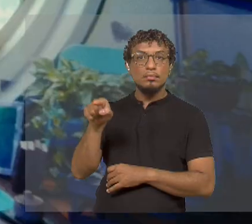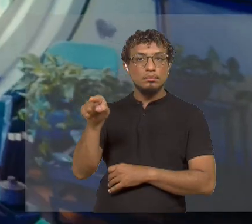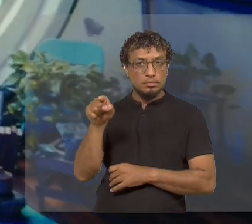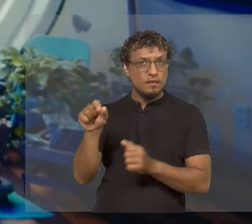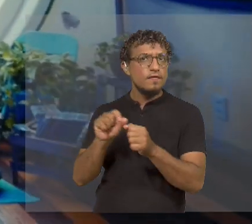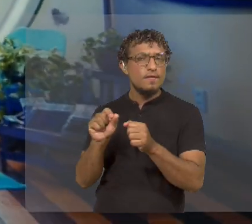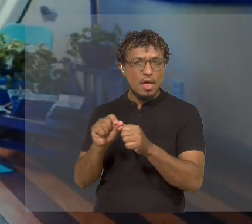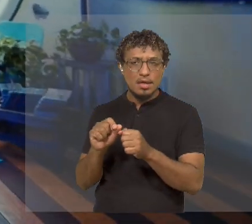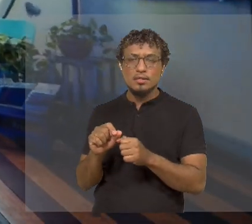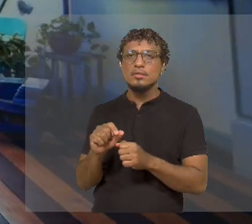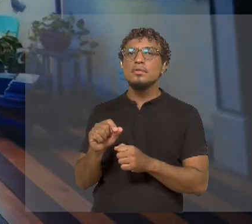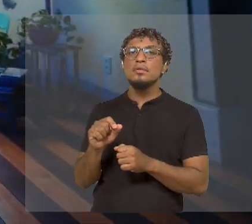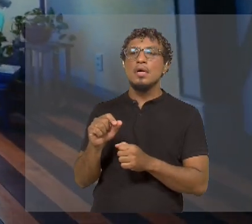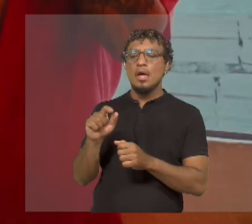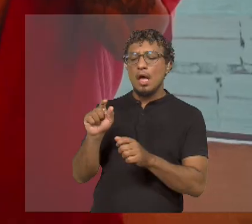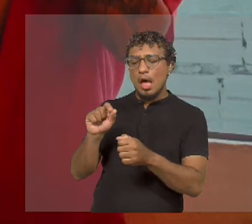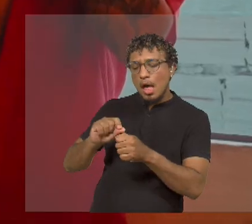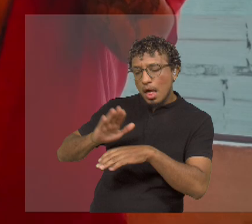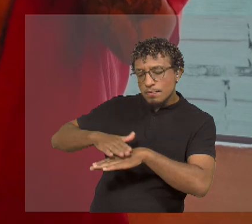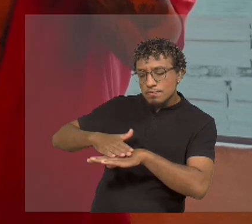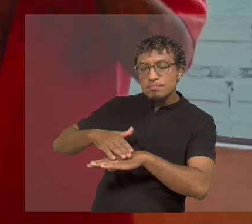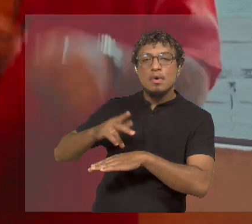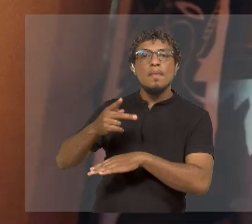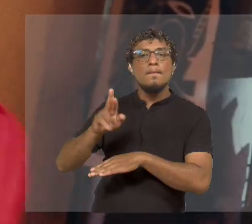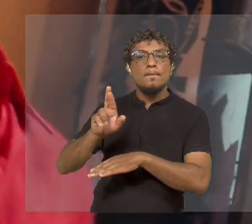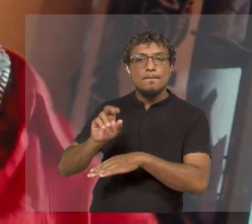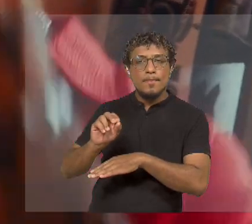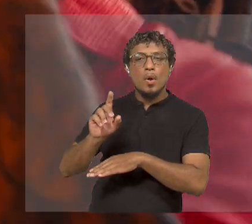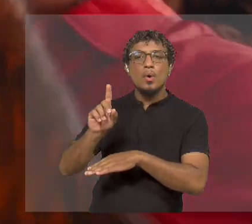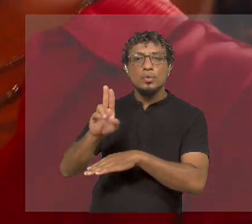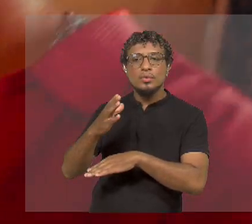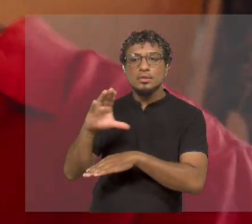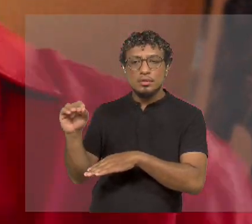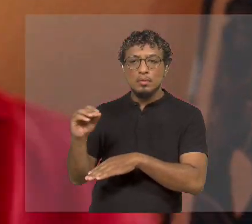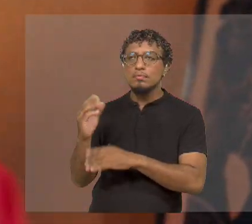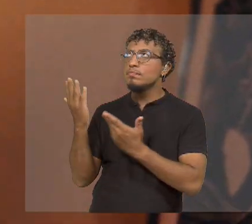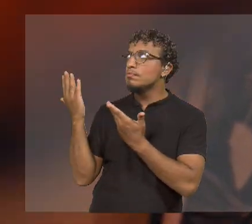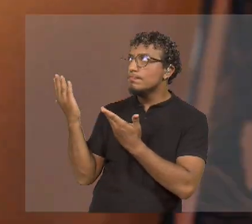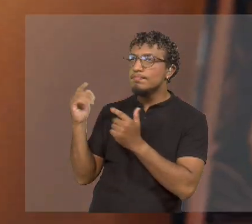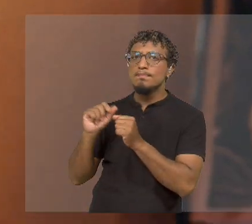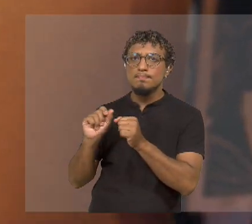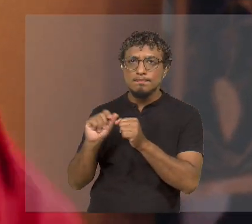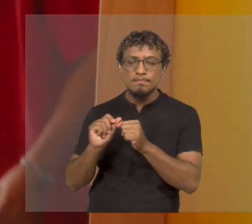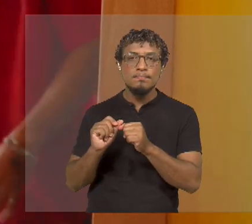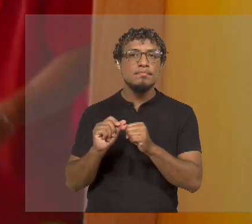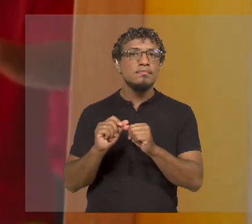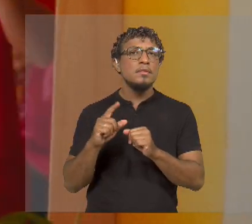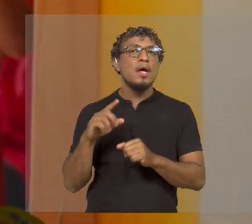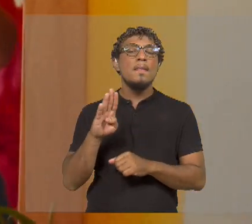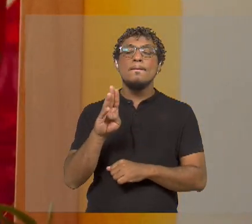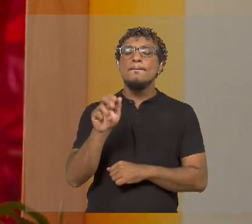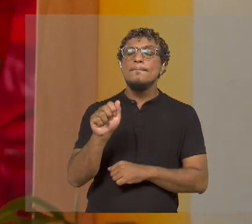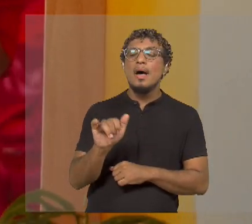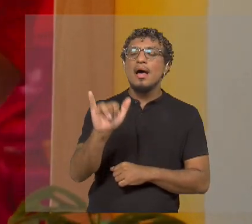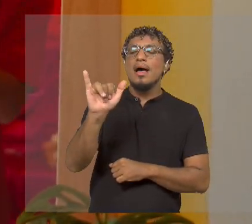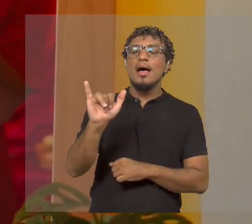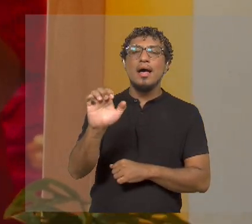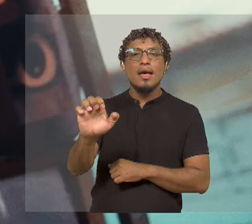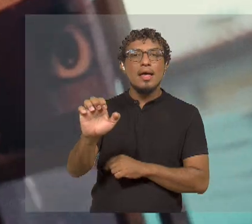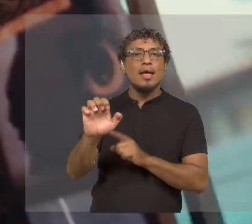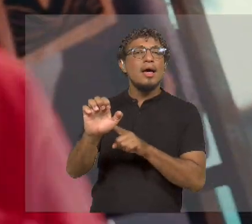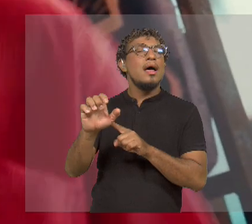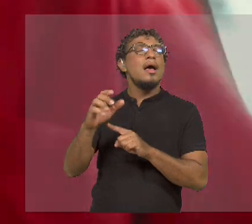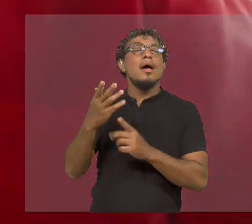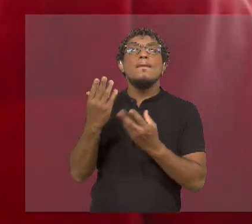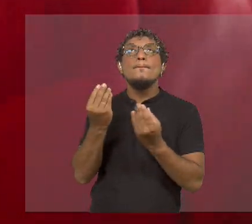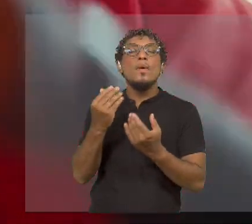produção linda, maravilhosa. E foi assim que aconteceu, acho que Bai foi uma coisa assim muito da nossa emoção, do que a gente